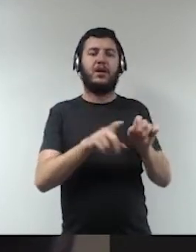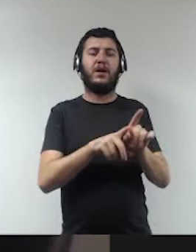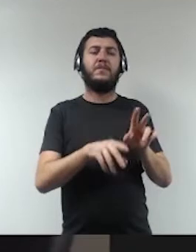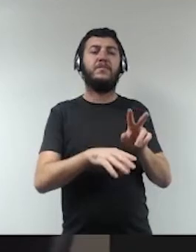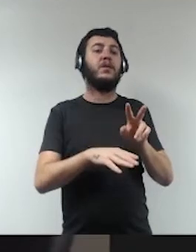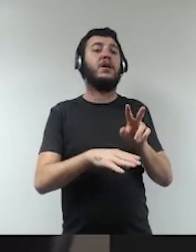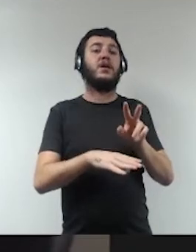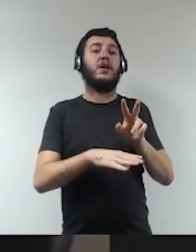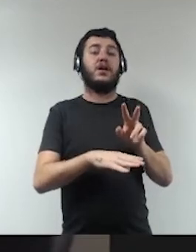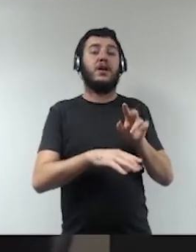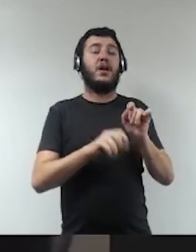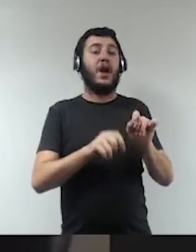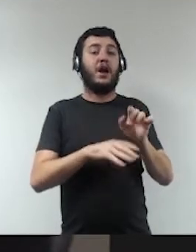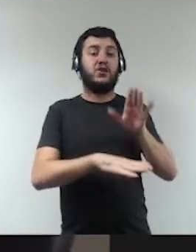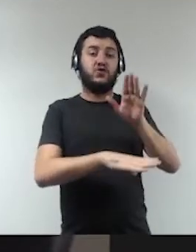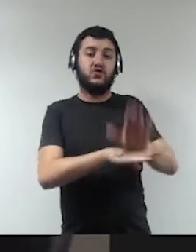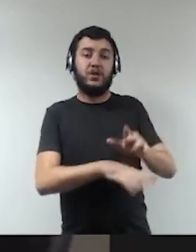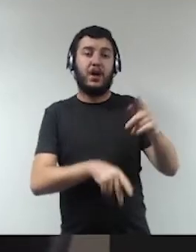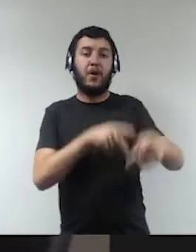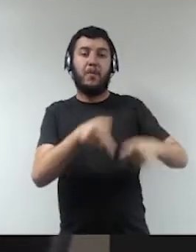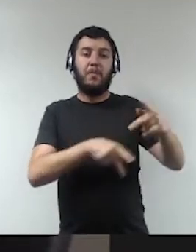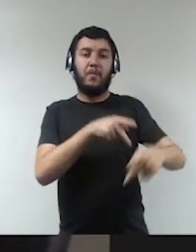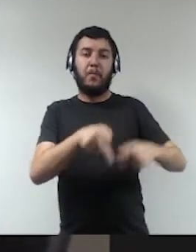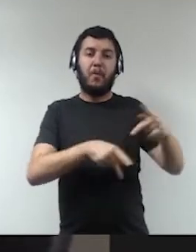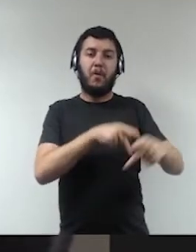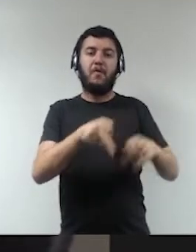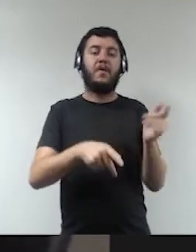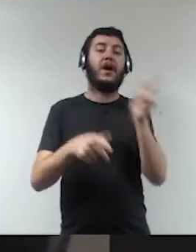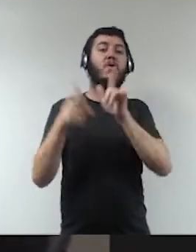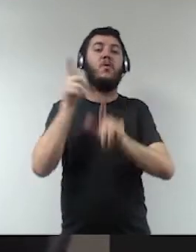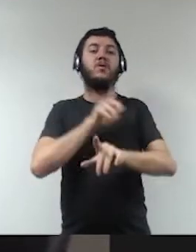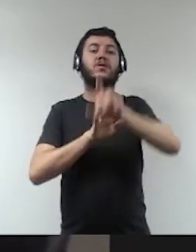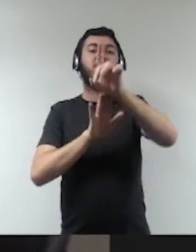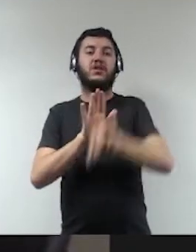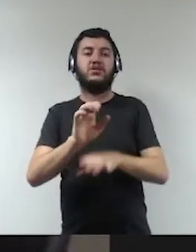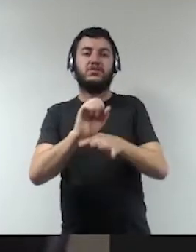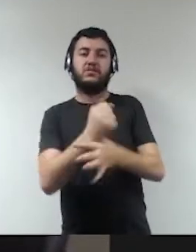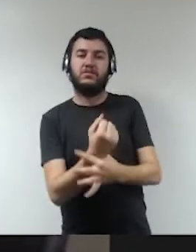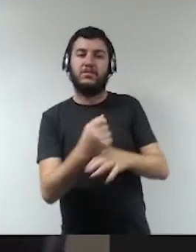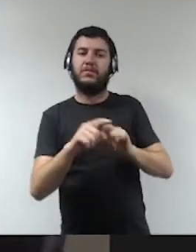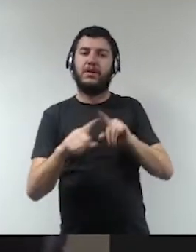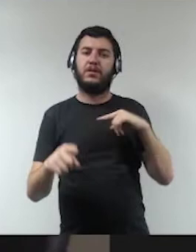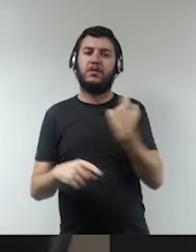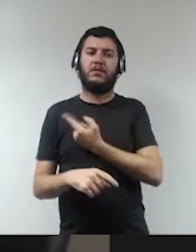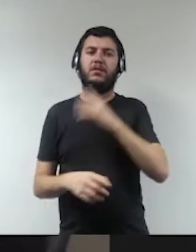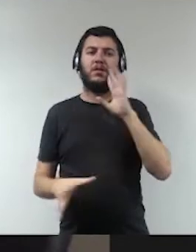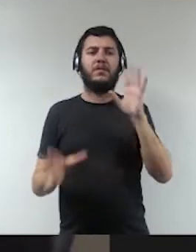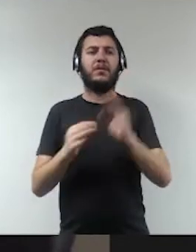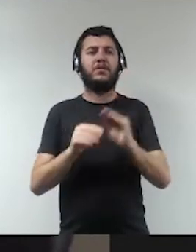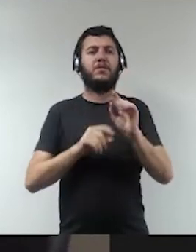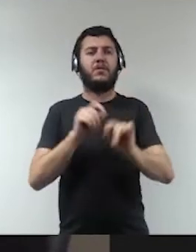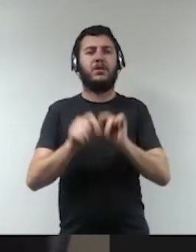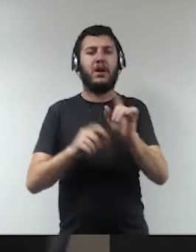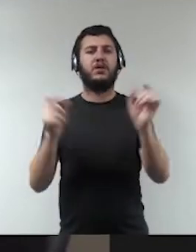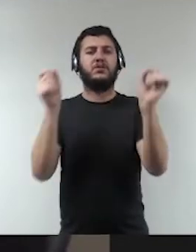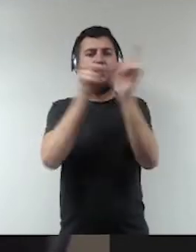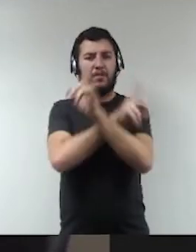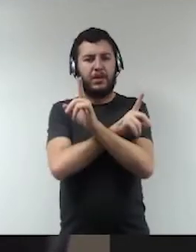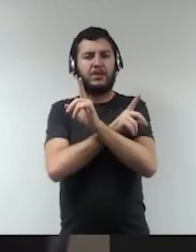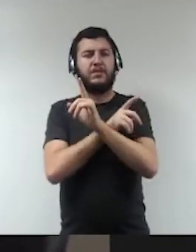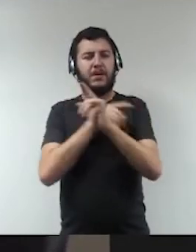brasileira por ver implementados os seus direitos. Diante desse extenso rol e da complexidade